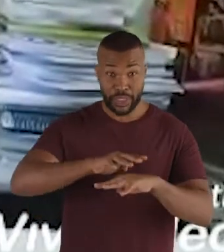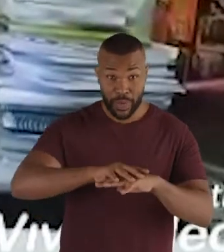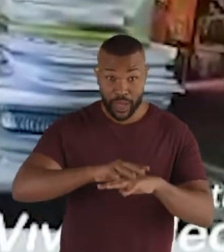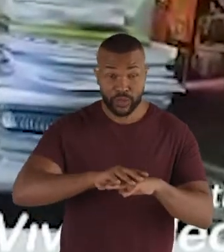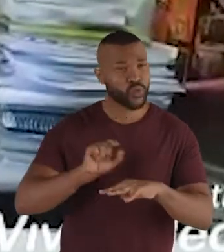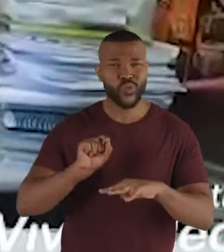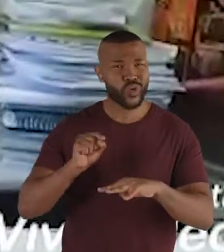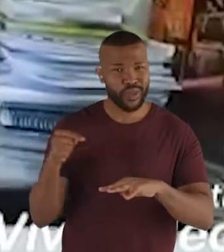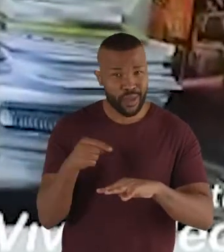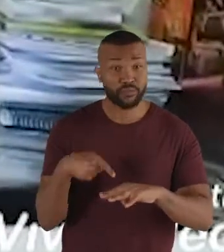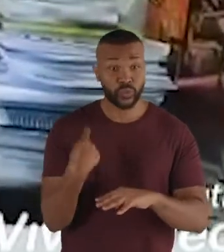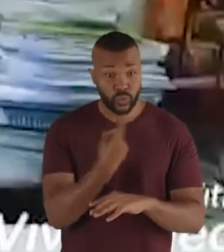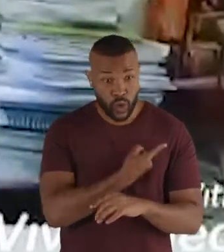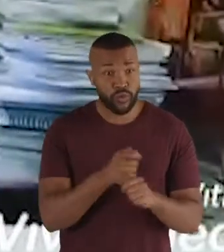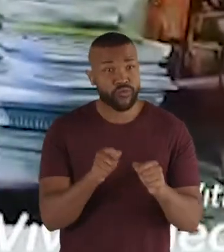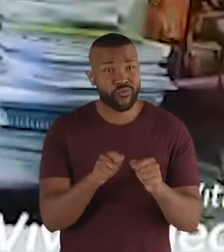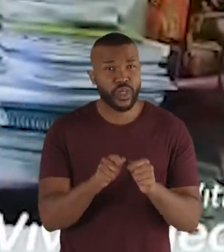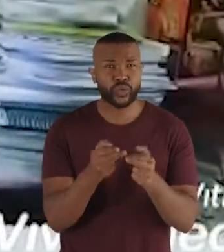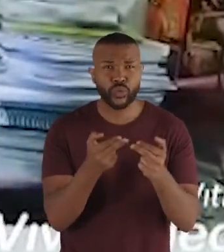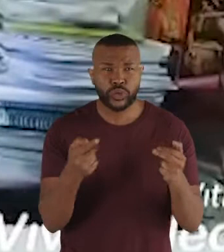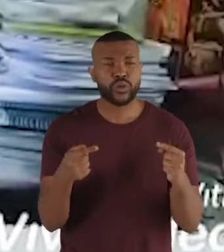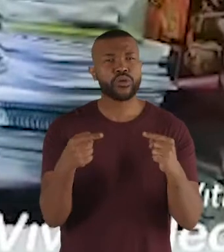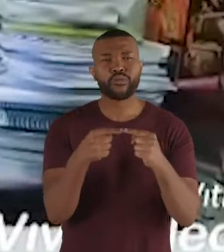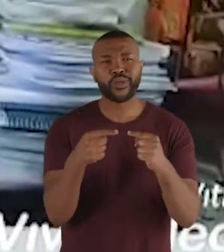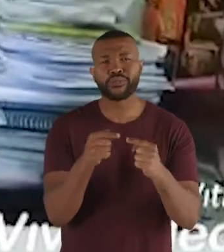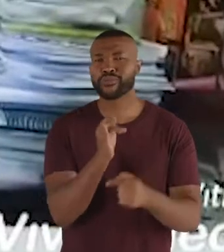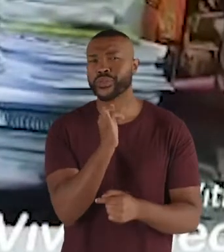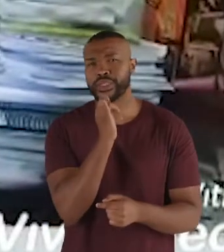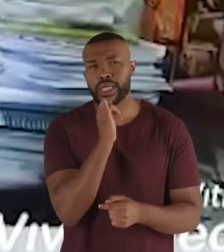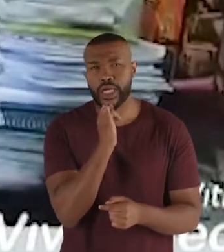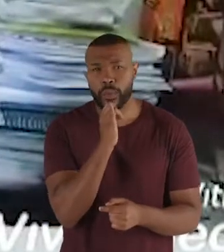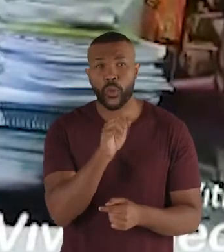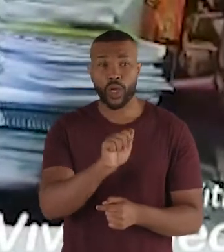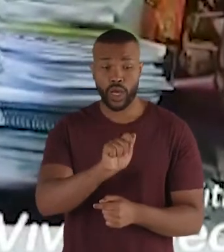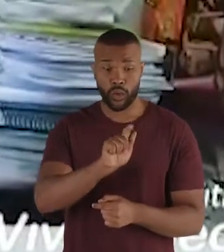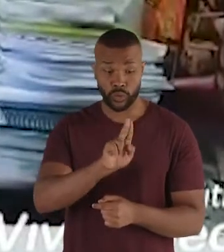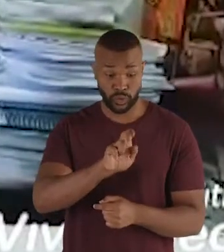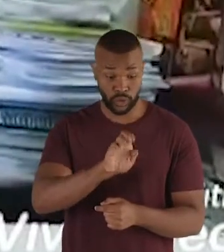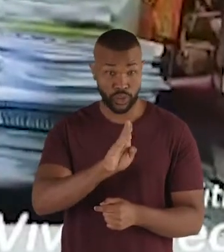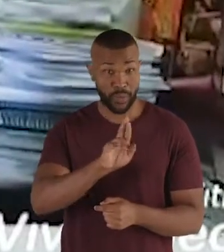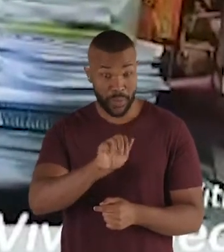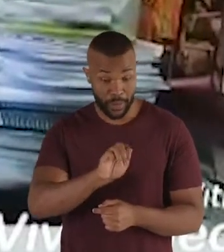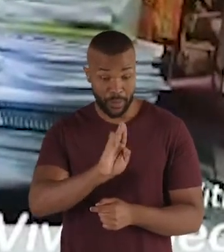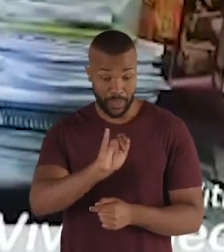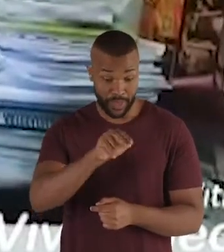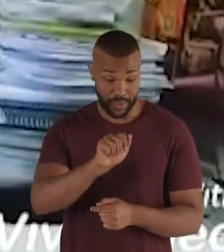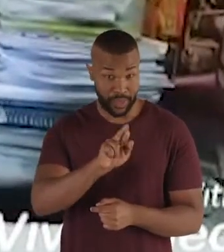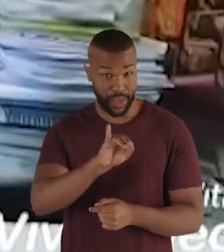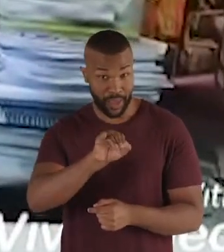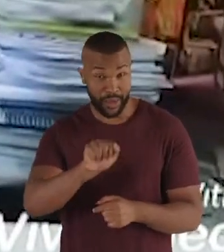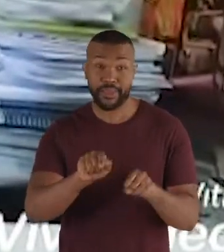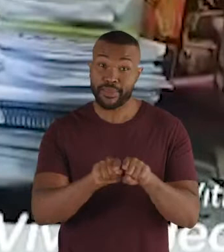Na afroetnomatemática, nós temos feito coisas relativas, por exemplo, à álgebra binária